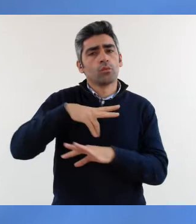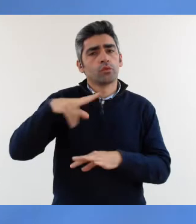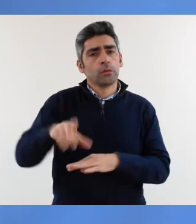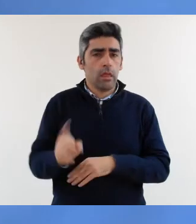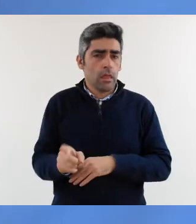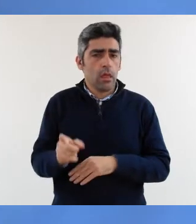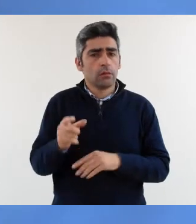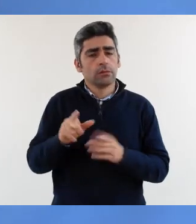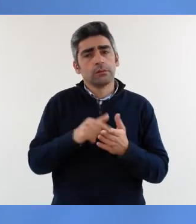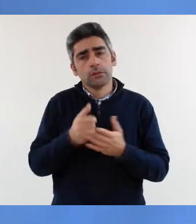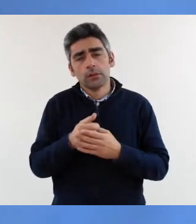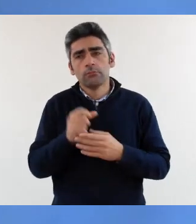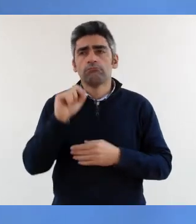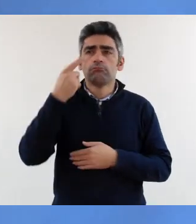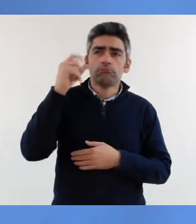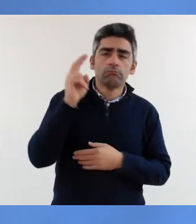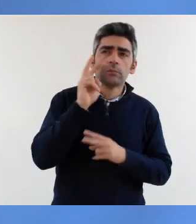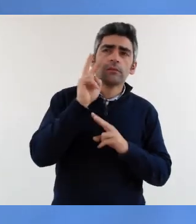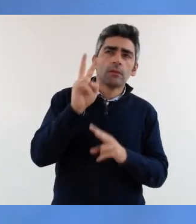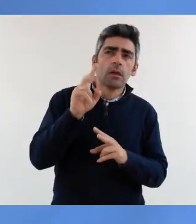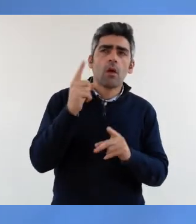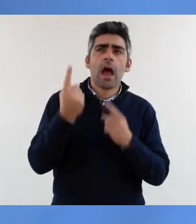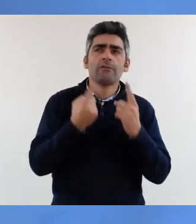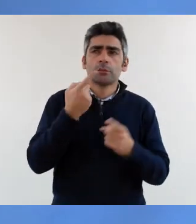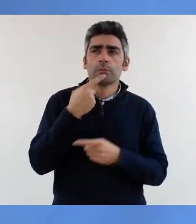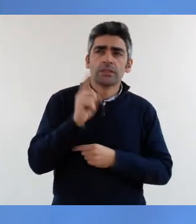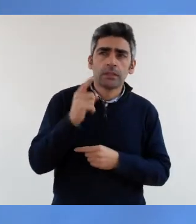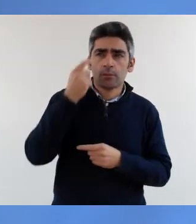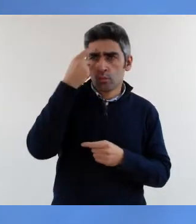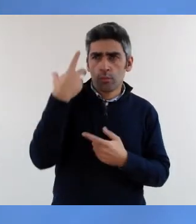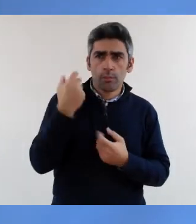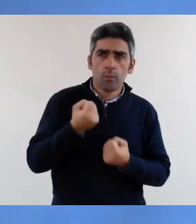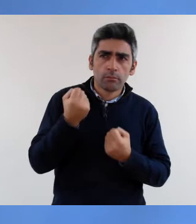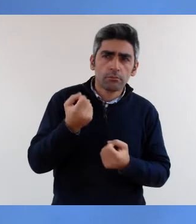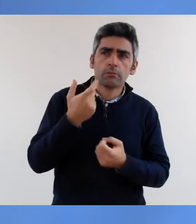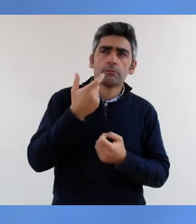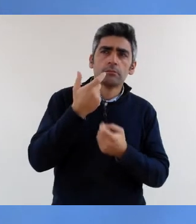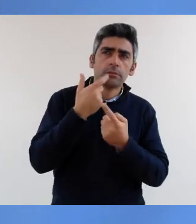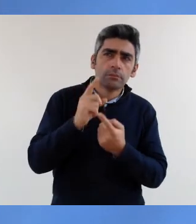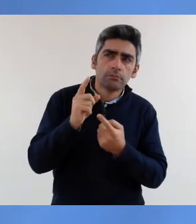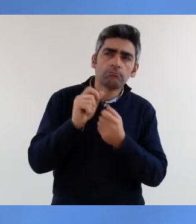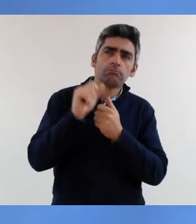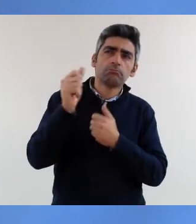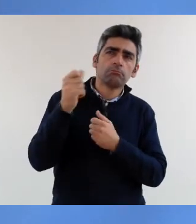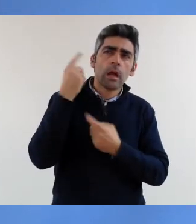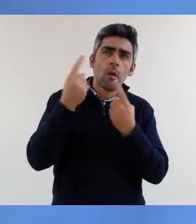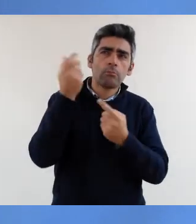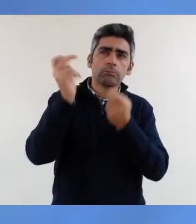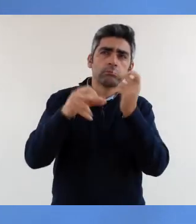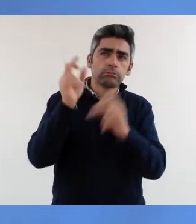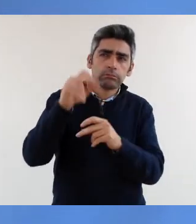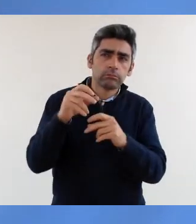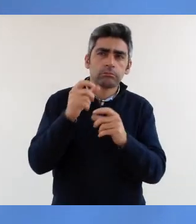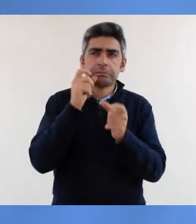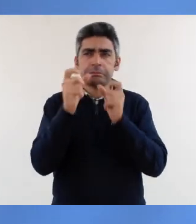tal como tem feito o povo português que distendido olha de quando em vez com incompreensão e com